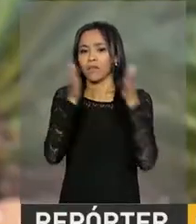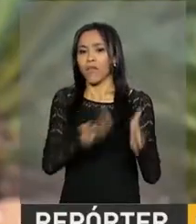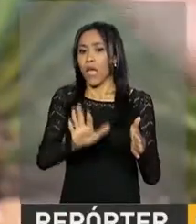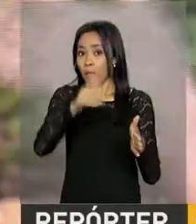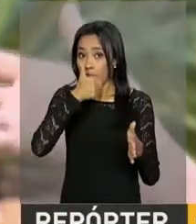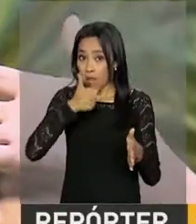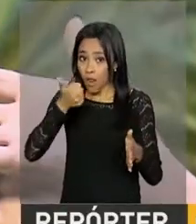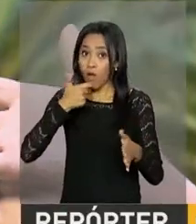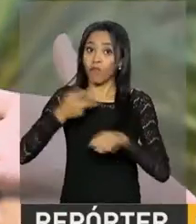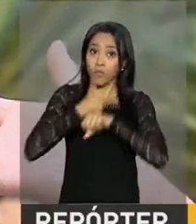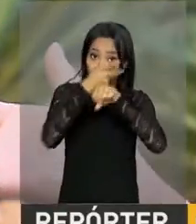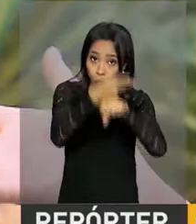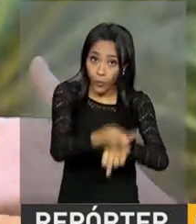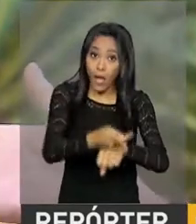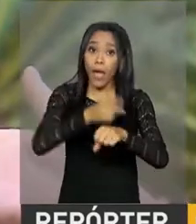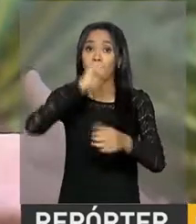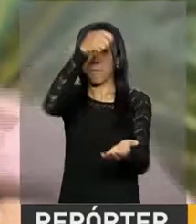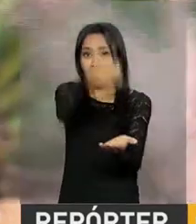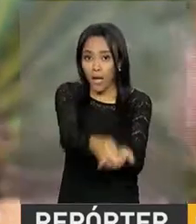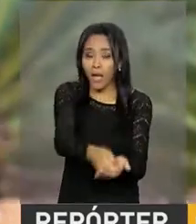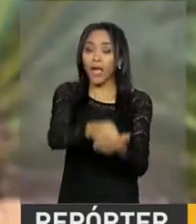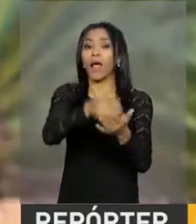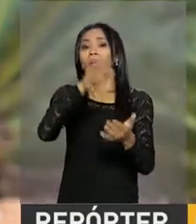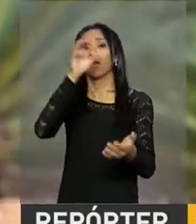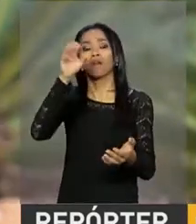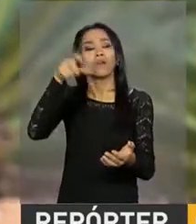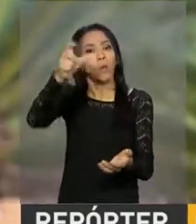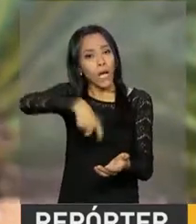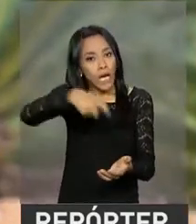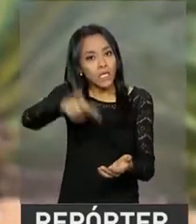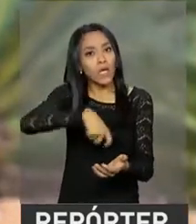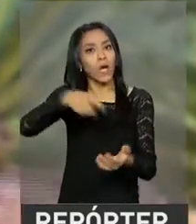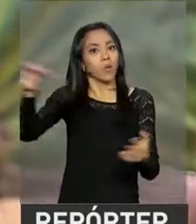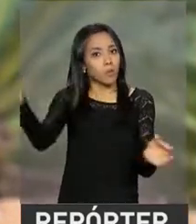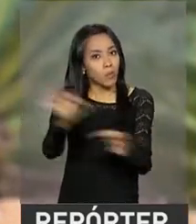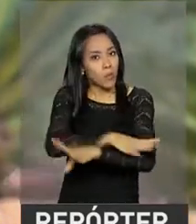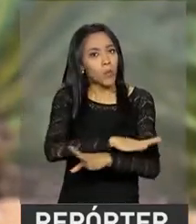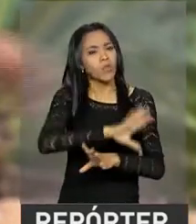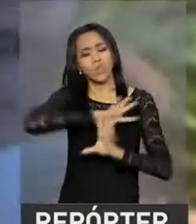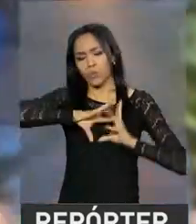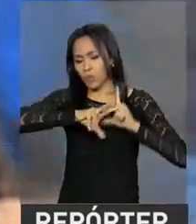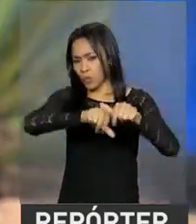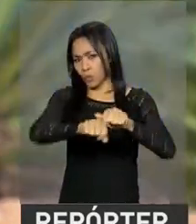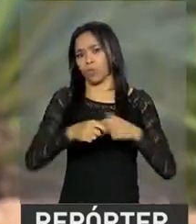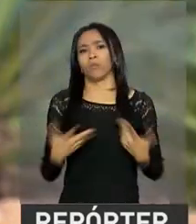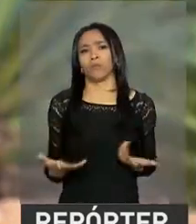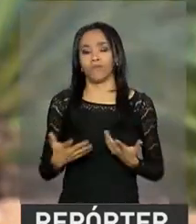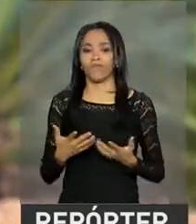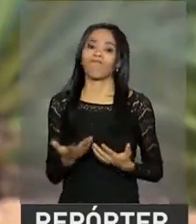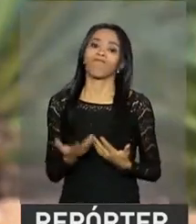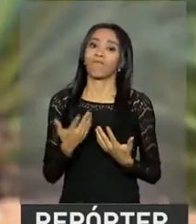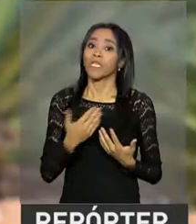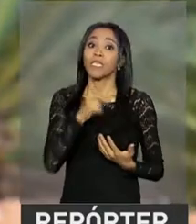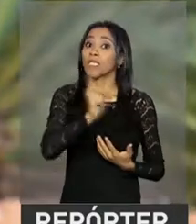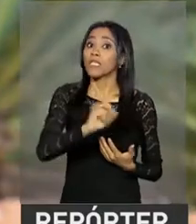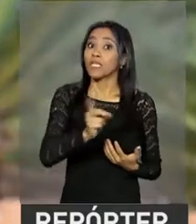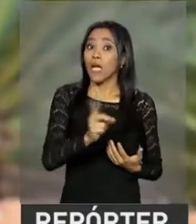lá e que está a contas com o cartão 16 e pagar tudo no caso